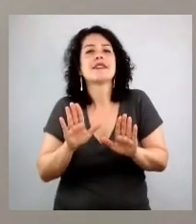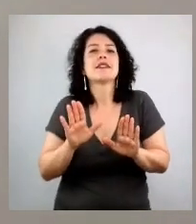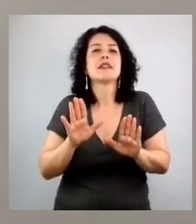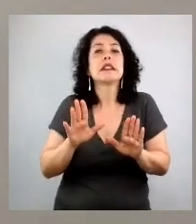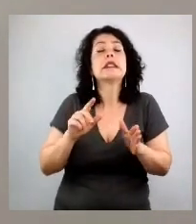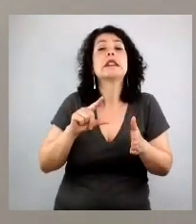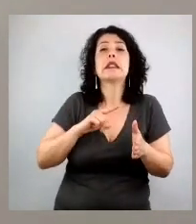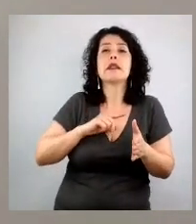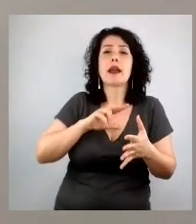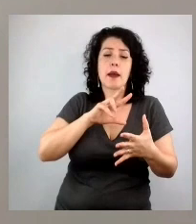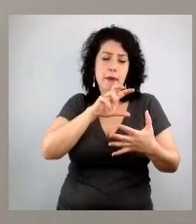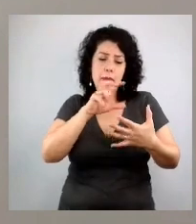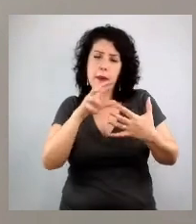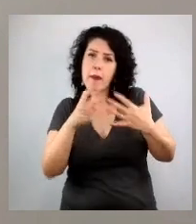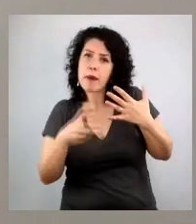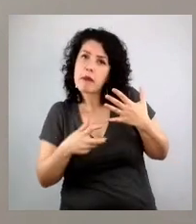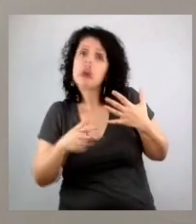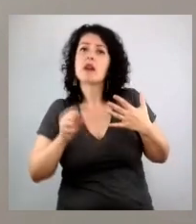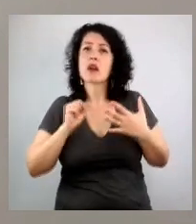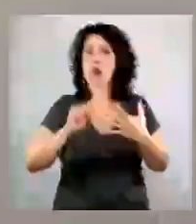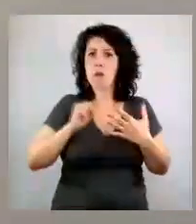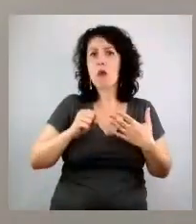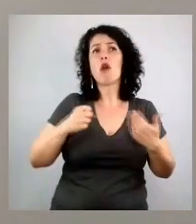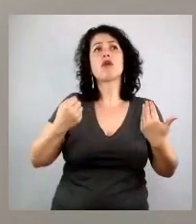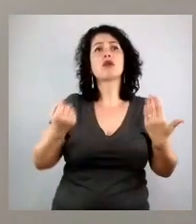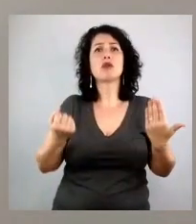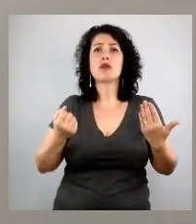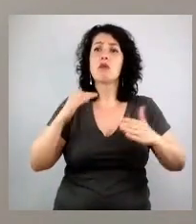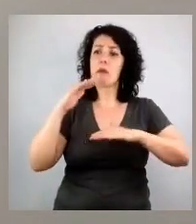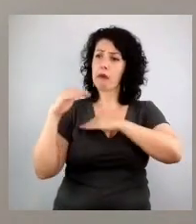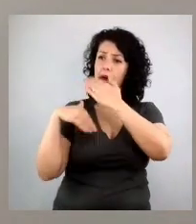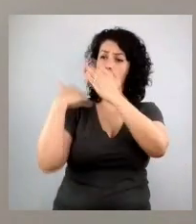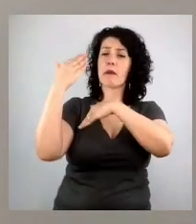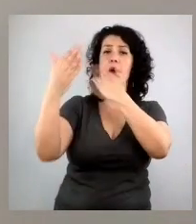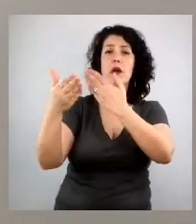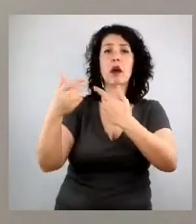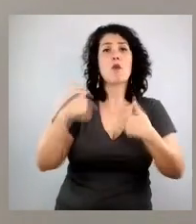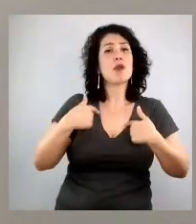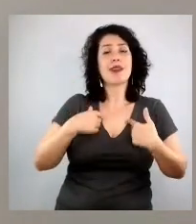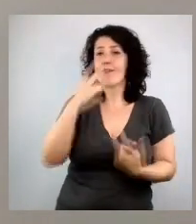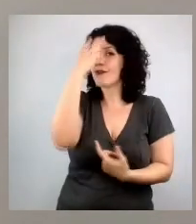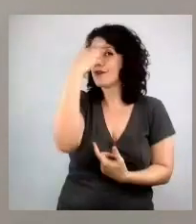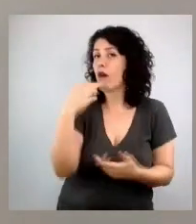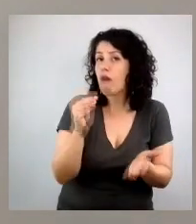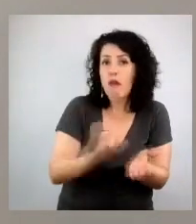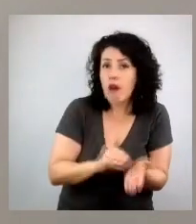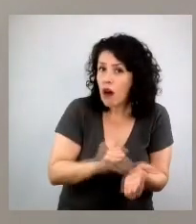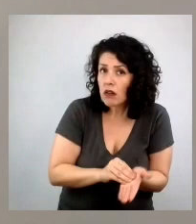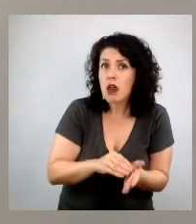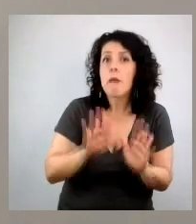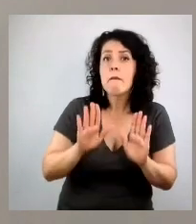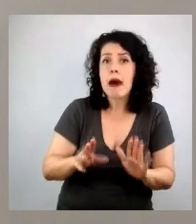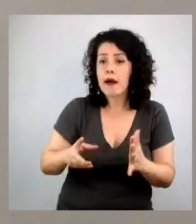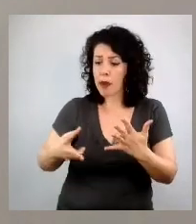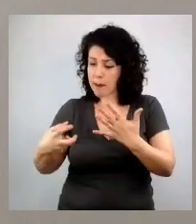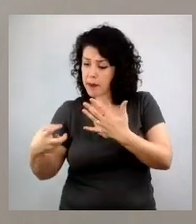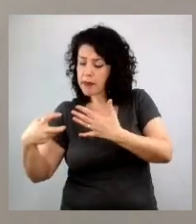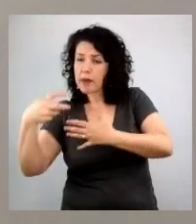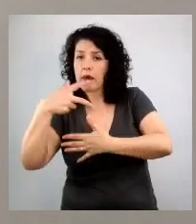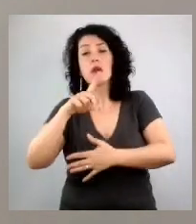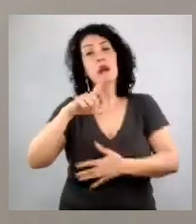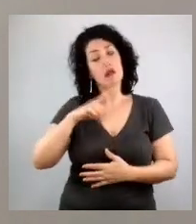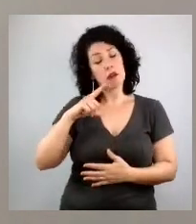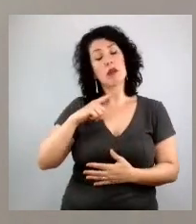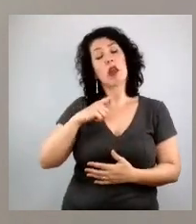acaba aprimorando que são necessários porque eu não tenho o visual, então necessariamente eu vou aprimorar outros. E aí eu